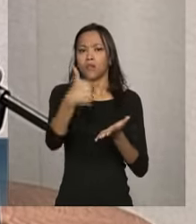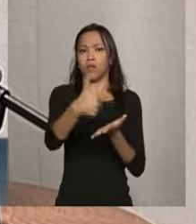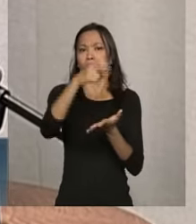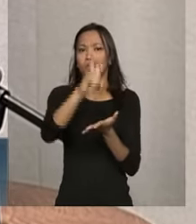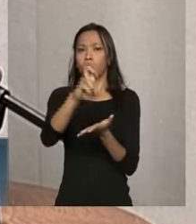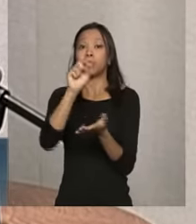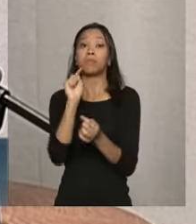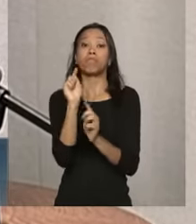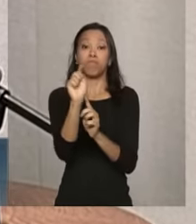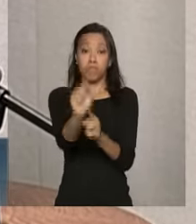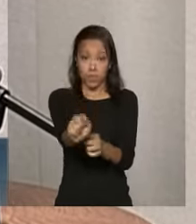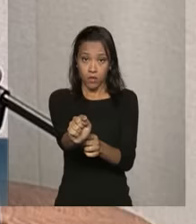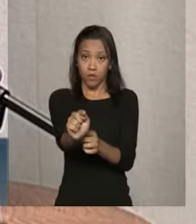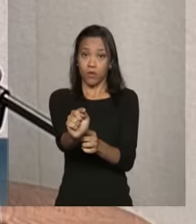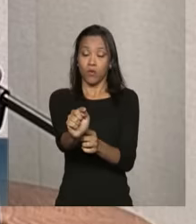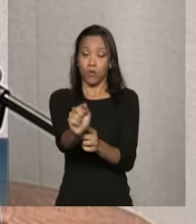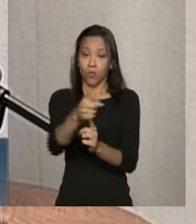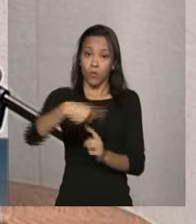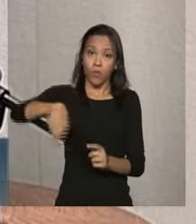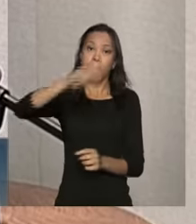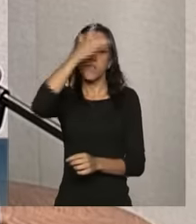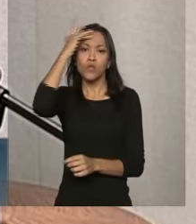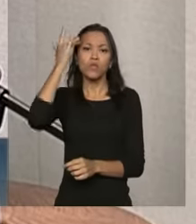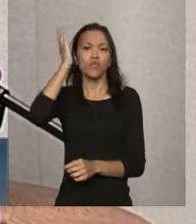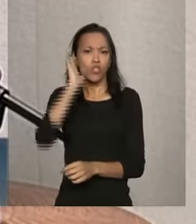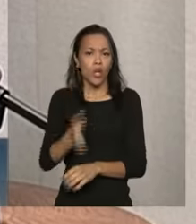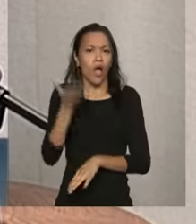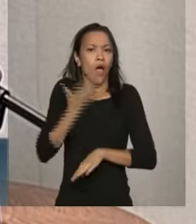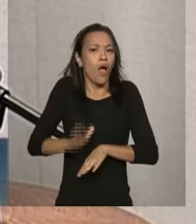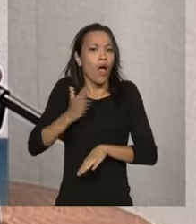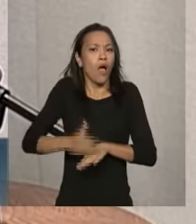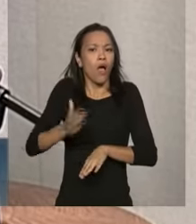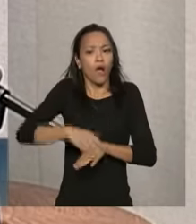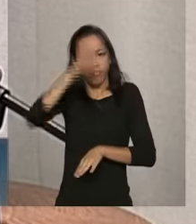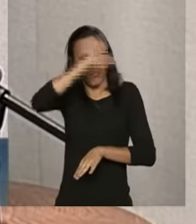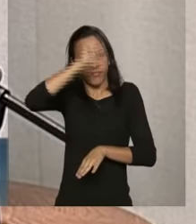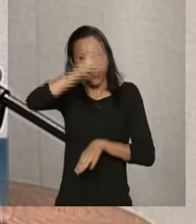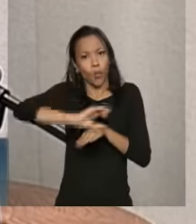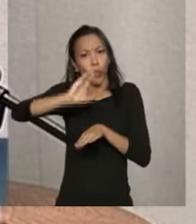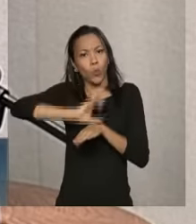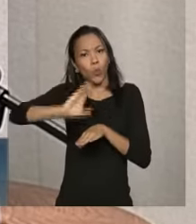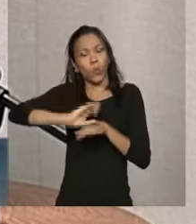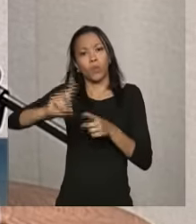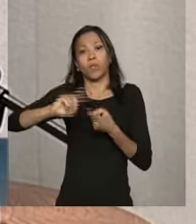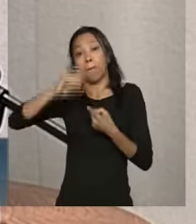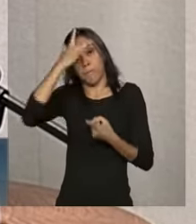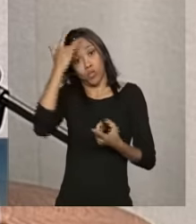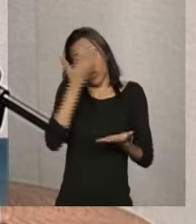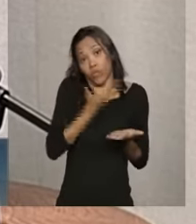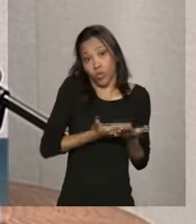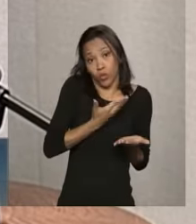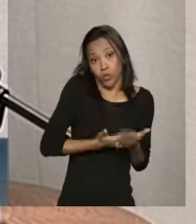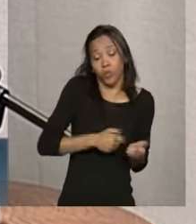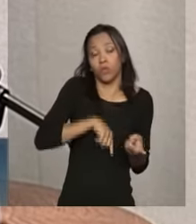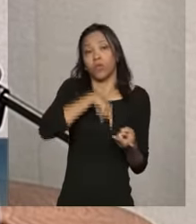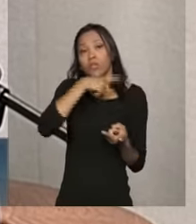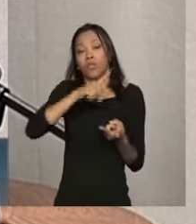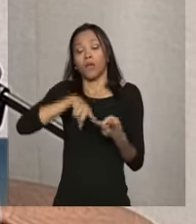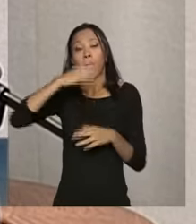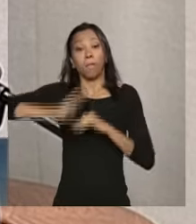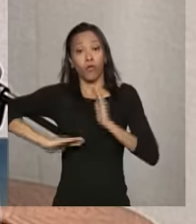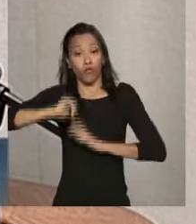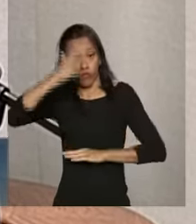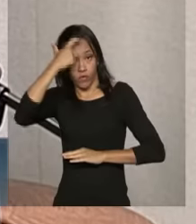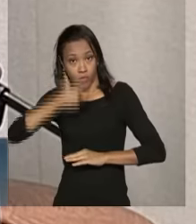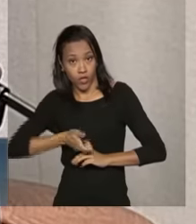52.000 52.000 pessoas capacitadas por todo o país entre estudantes profissionais eh